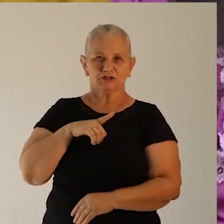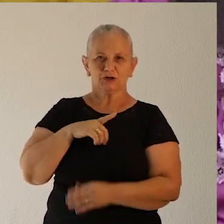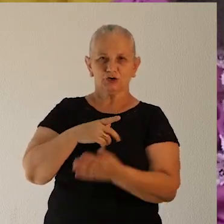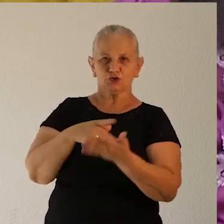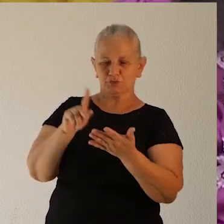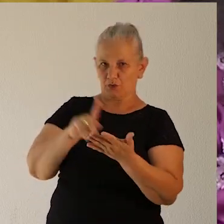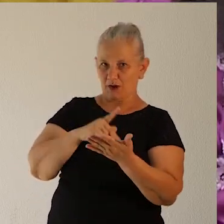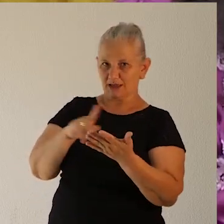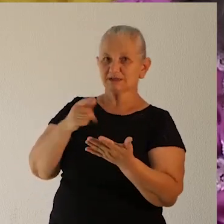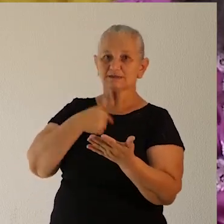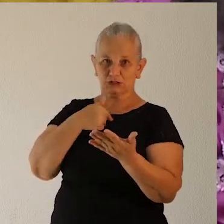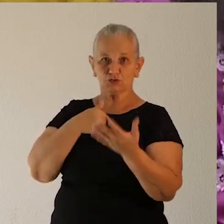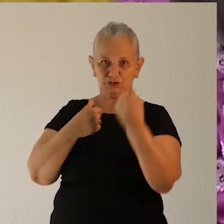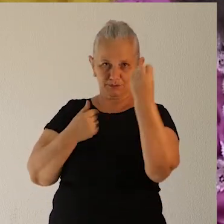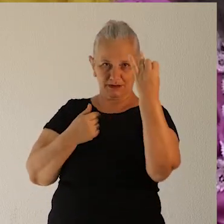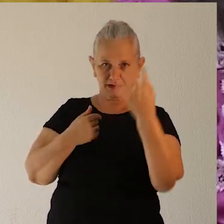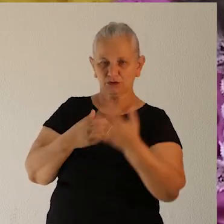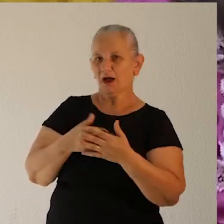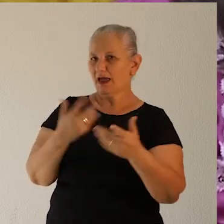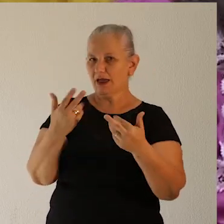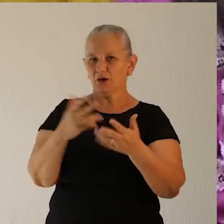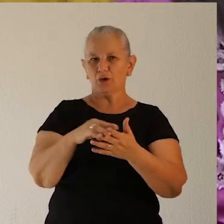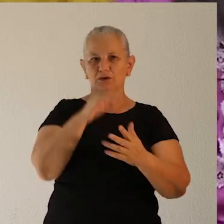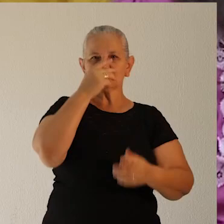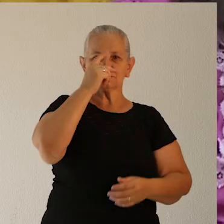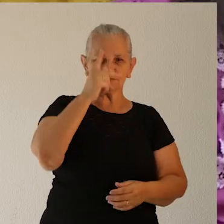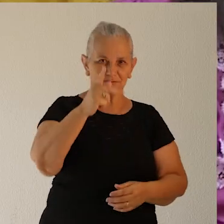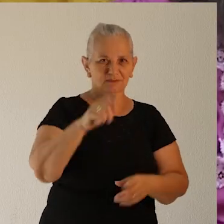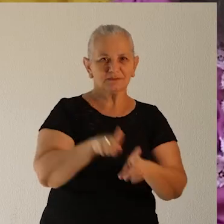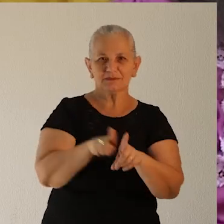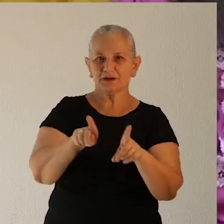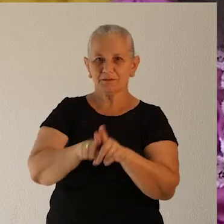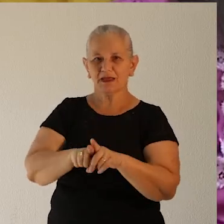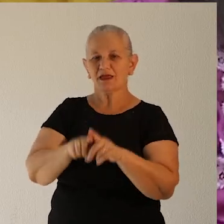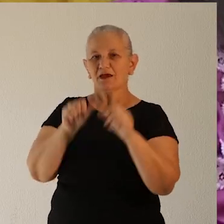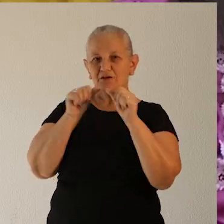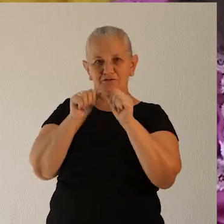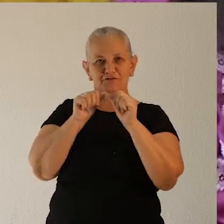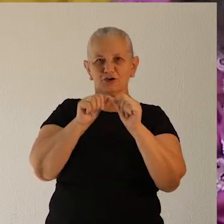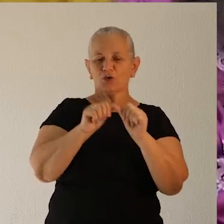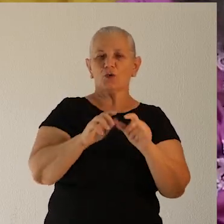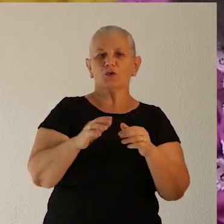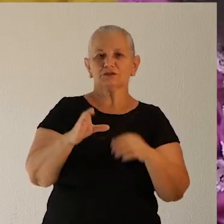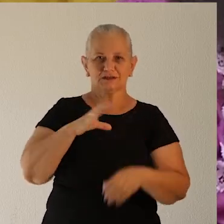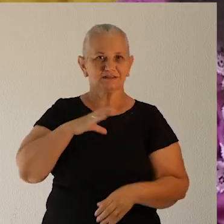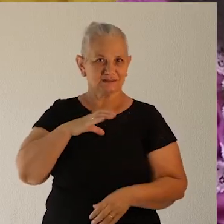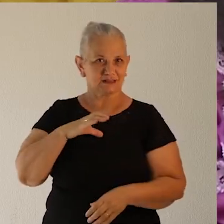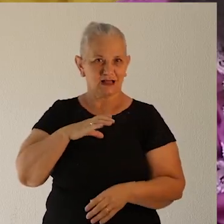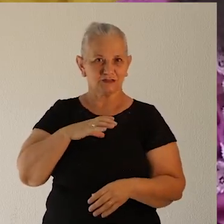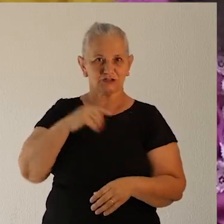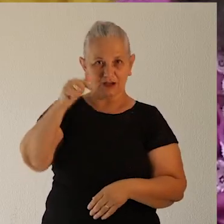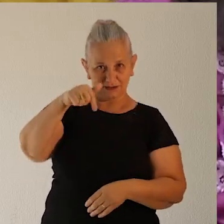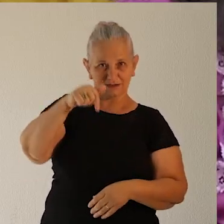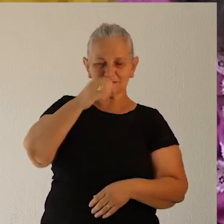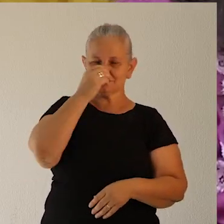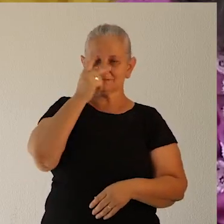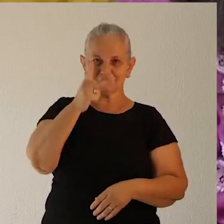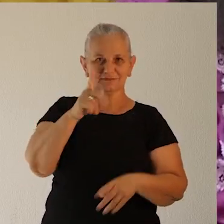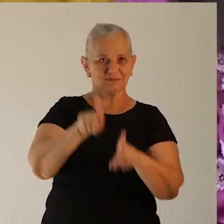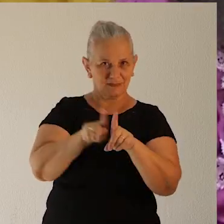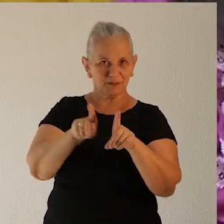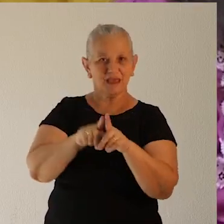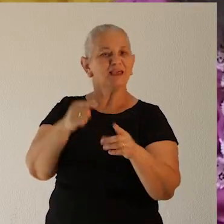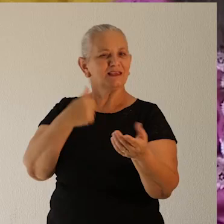que ficaram ali, como se fosse Lençóis Paulista, que é um personagem assim, ficou ali, não foi... Né? Por isso que ele quis escrever esse